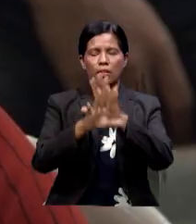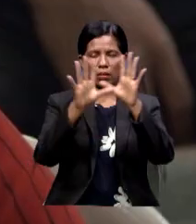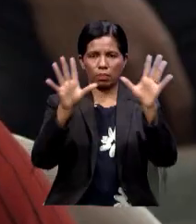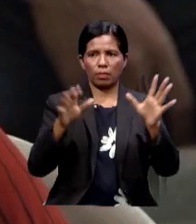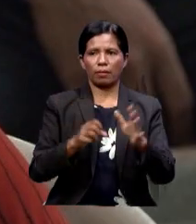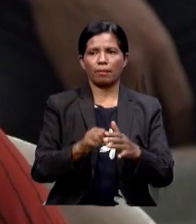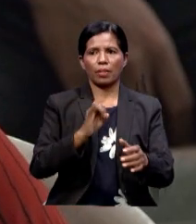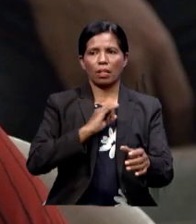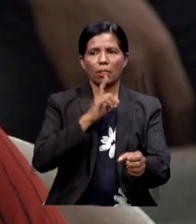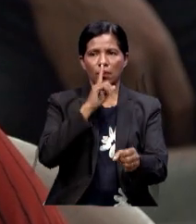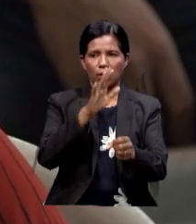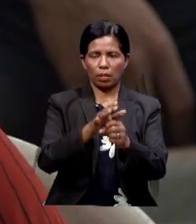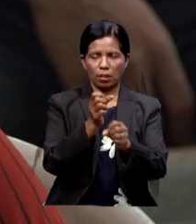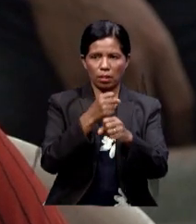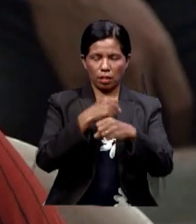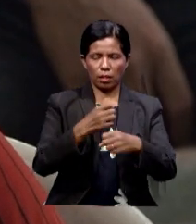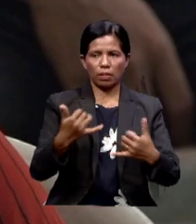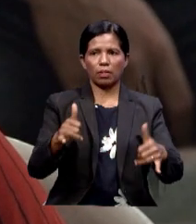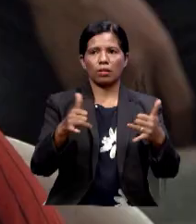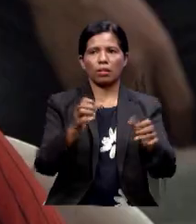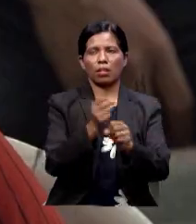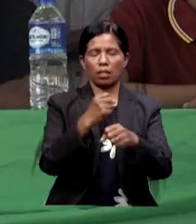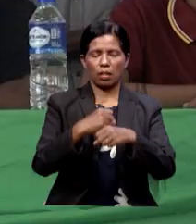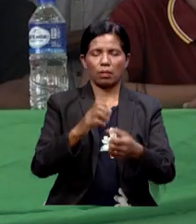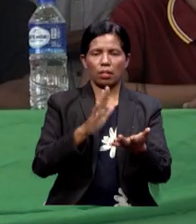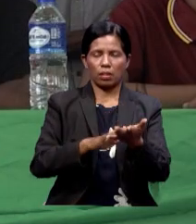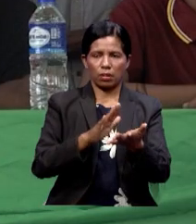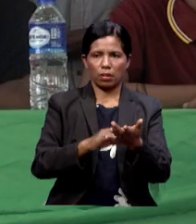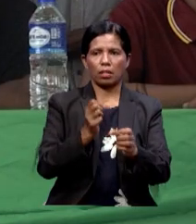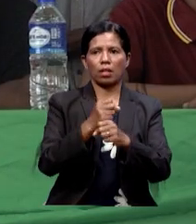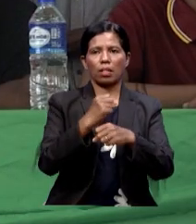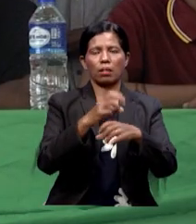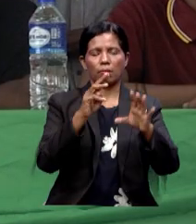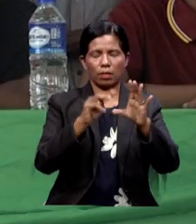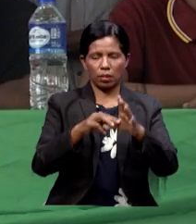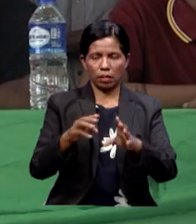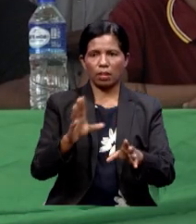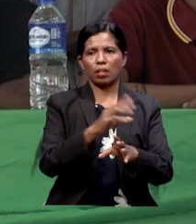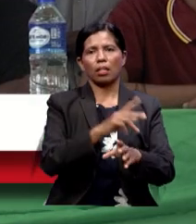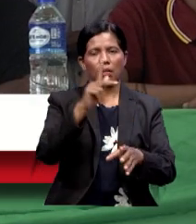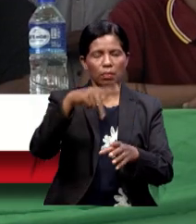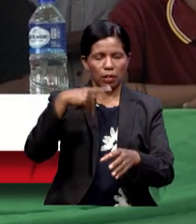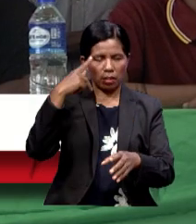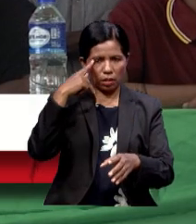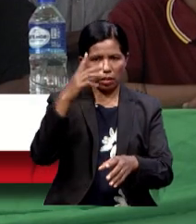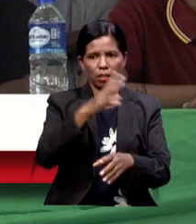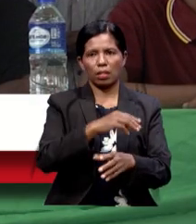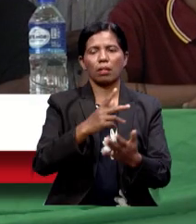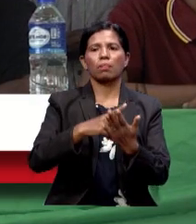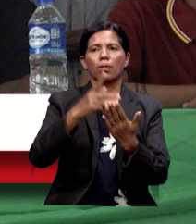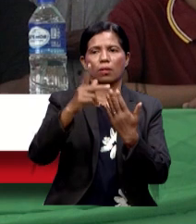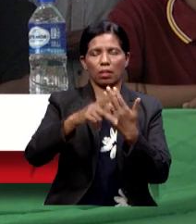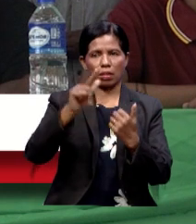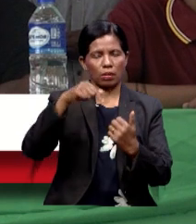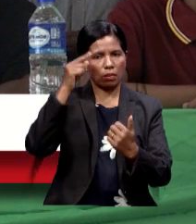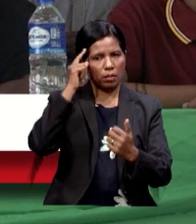halo estrada, halo uma escola, halo mercat, dada be ne politika, ne programa guberno,